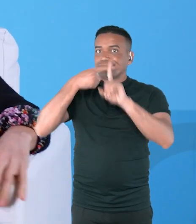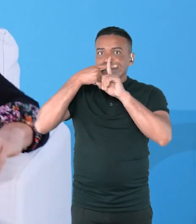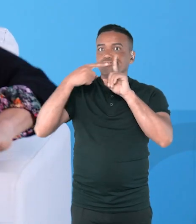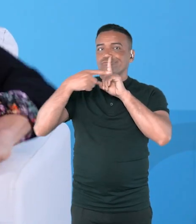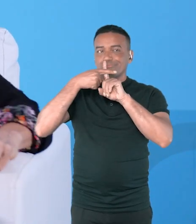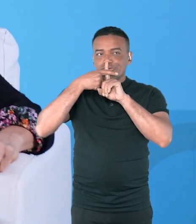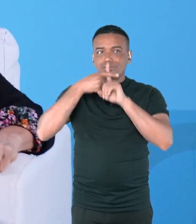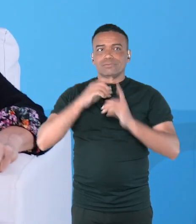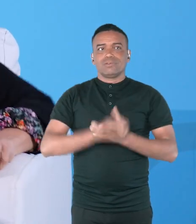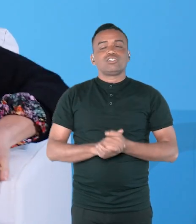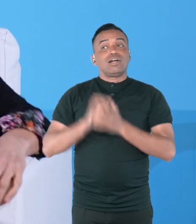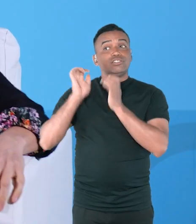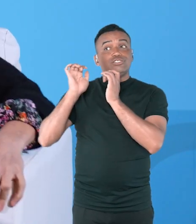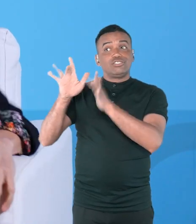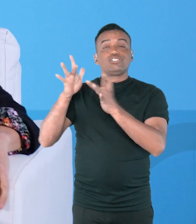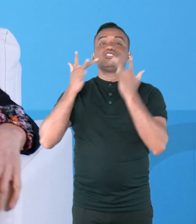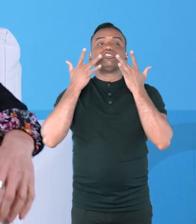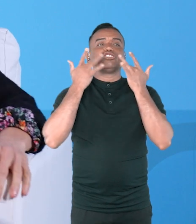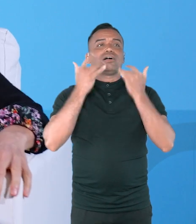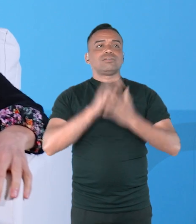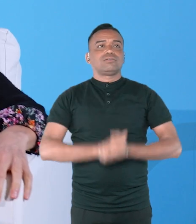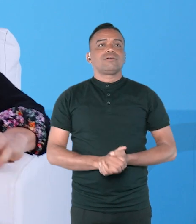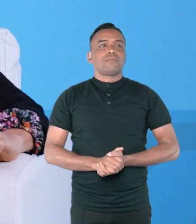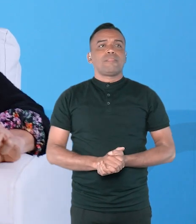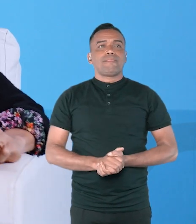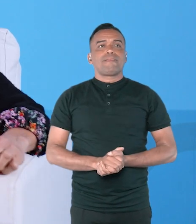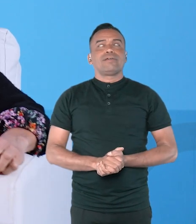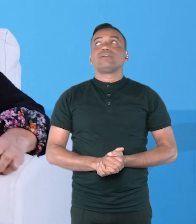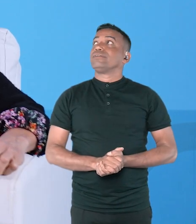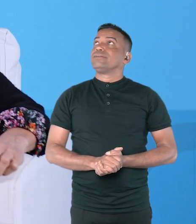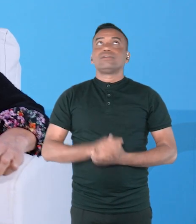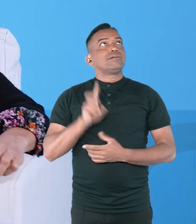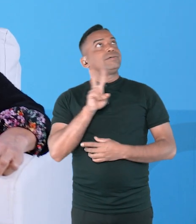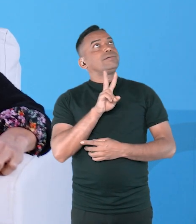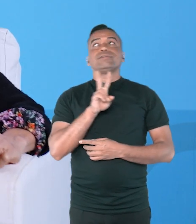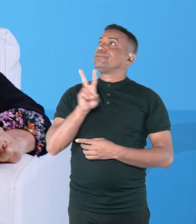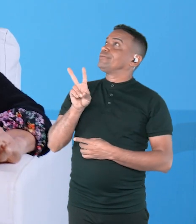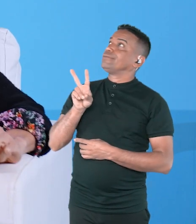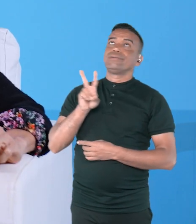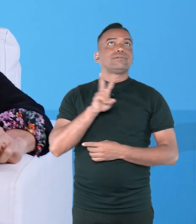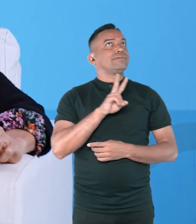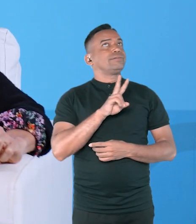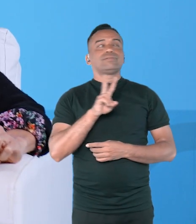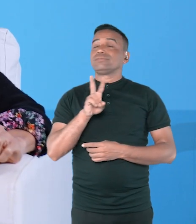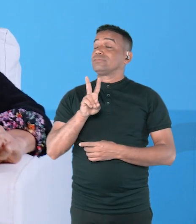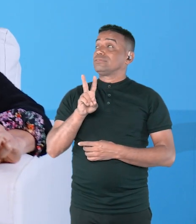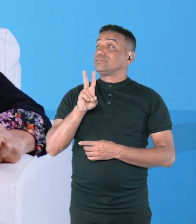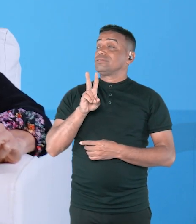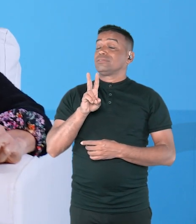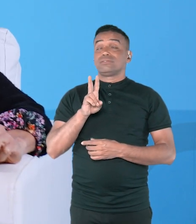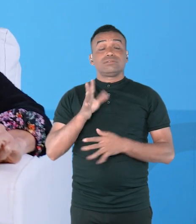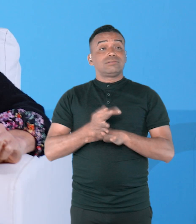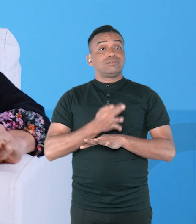bonita. Ele já desistiu da peça e ele fica assim. Denise senta na poltrona, deslizando o corpo